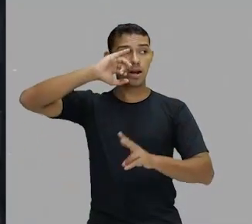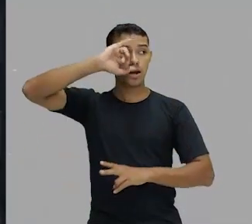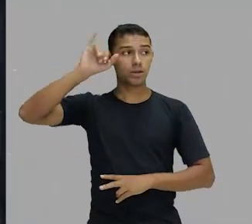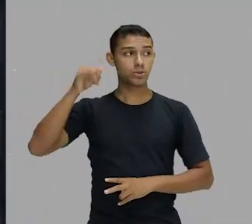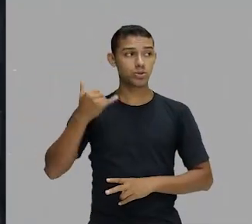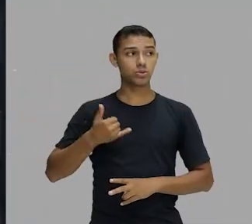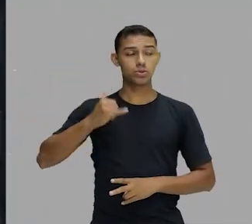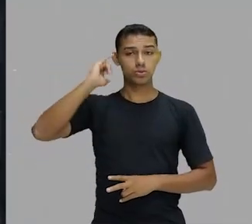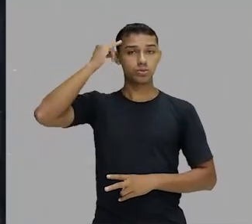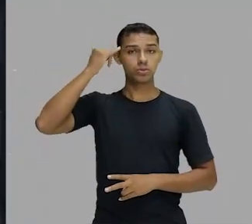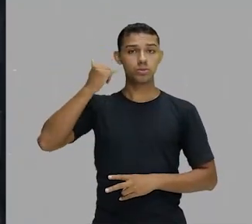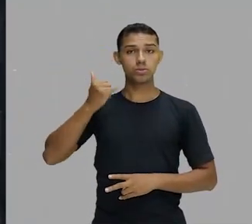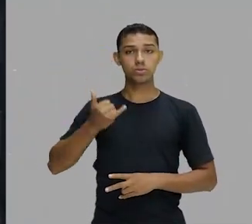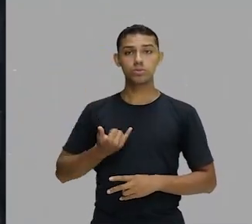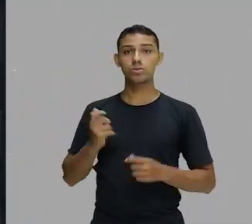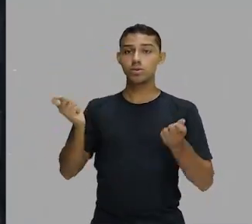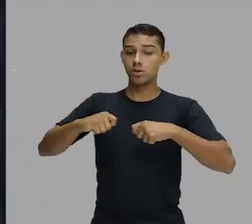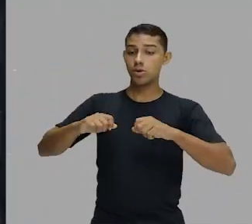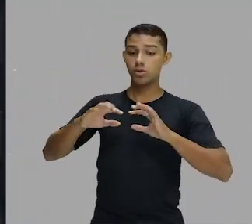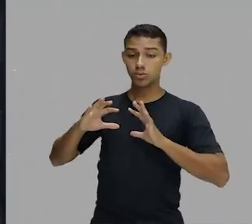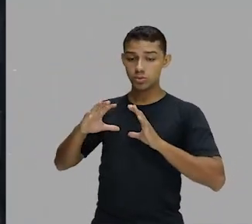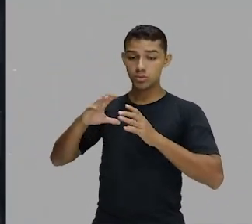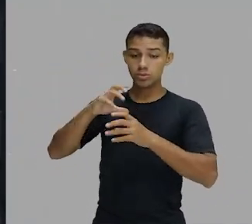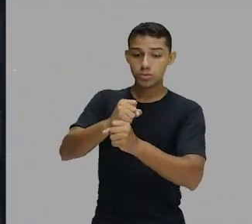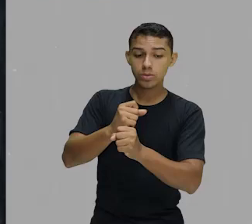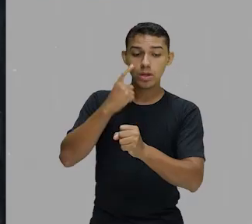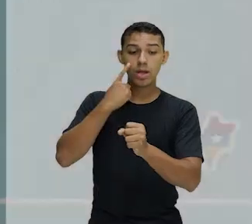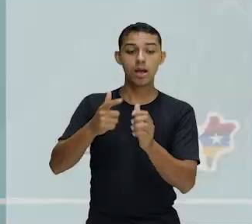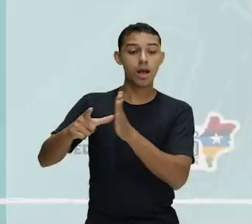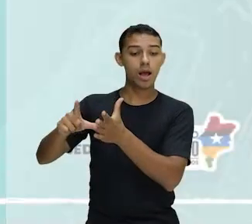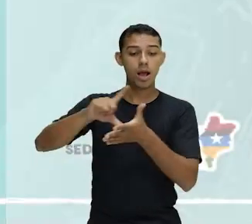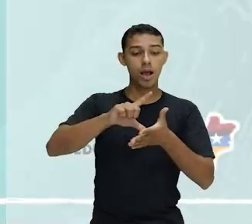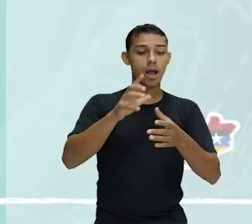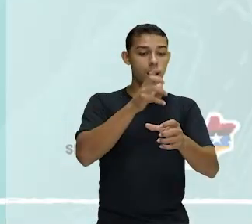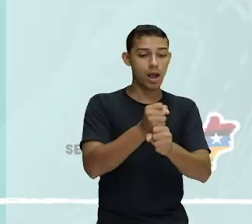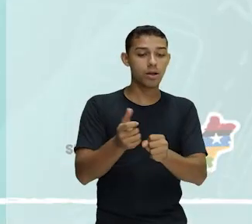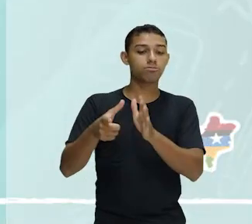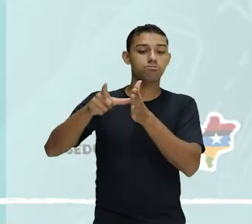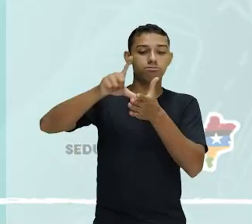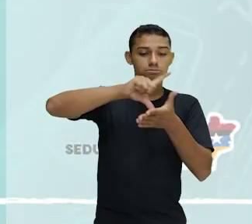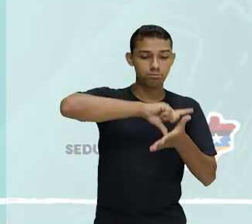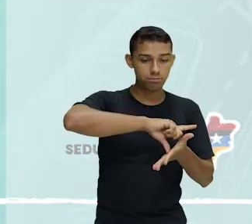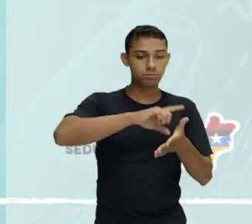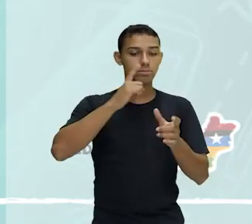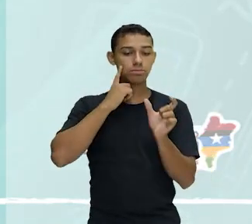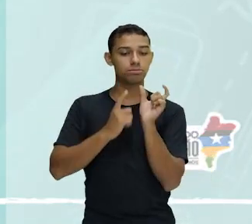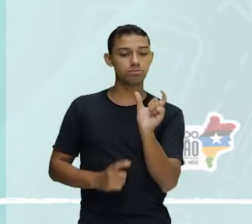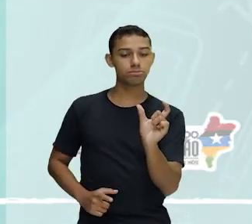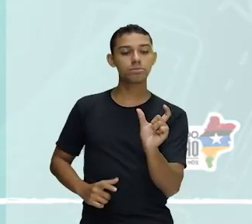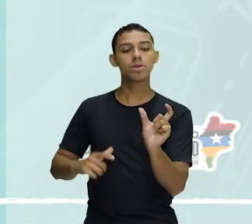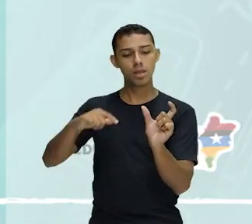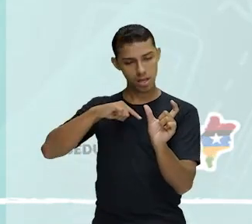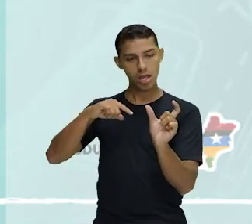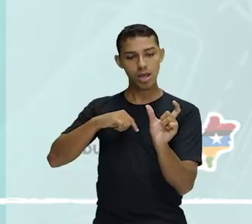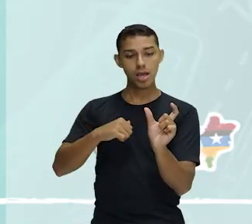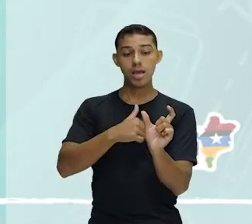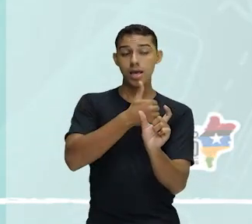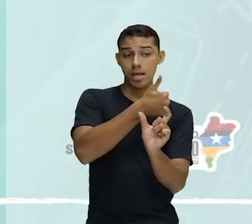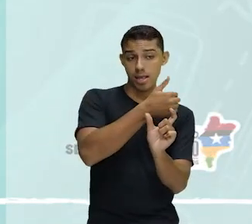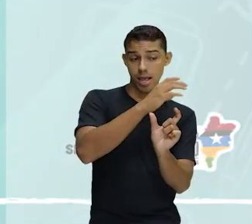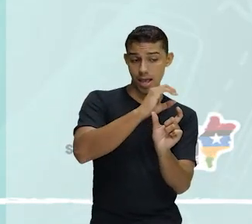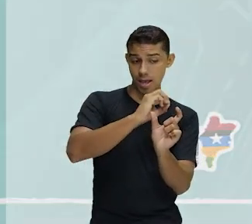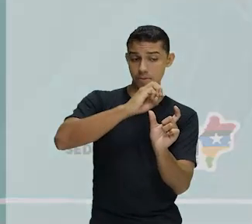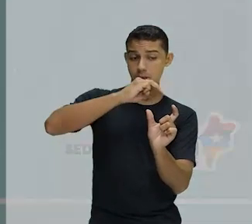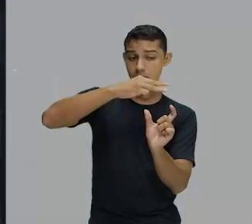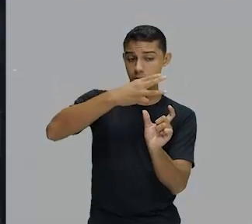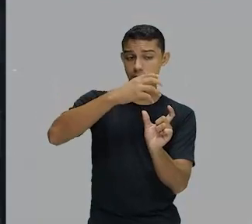Então, todo o cálculo anterior foi repetido, tá? Então, já no final do primeiro mês, eu já tenho